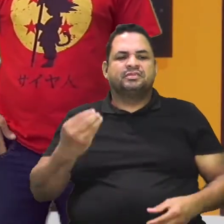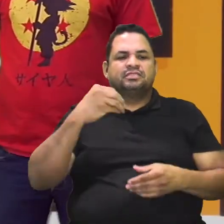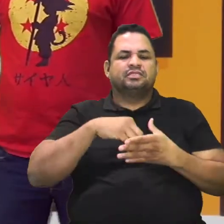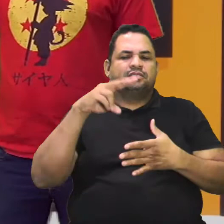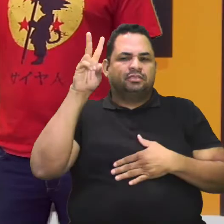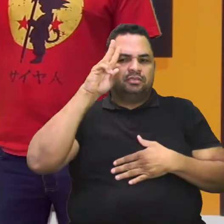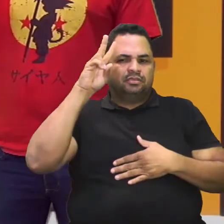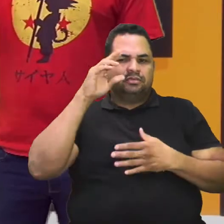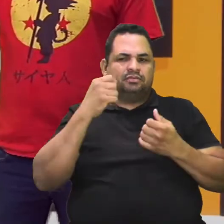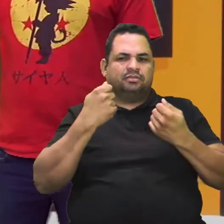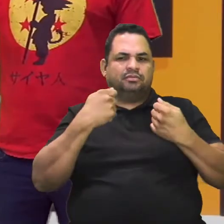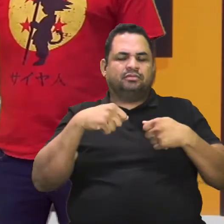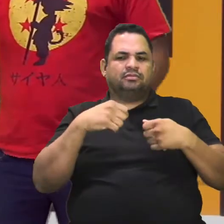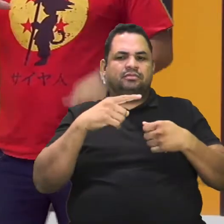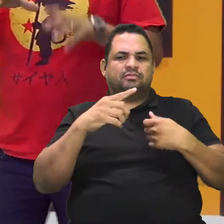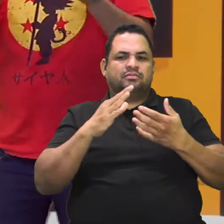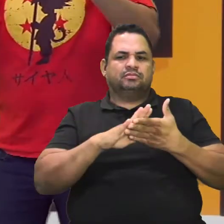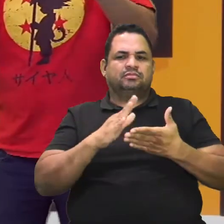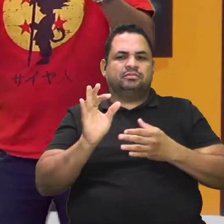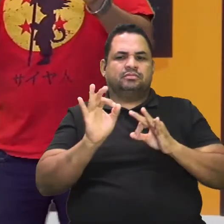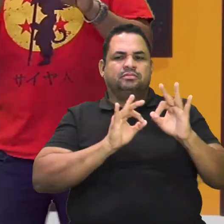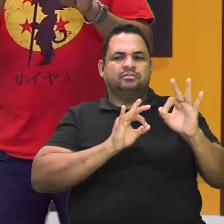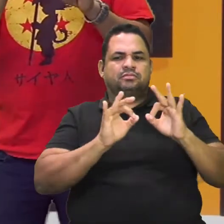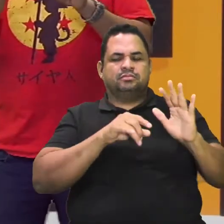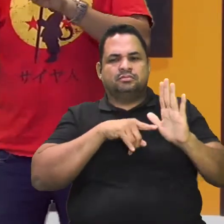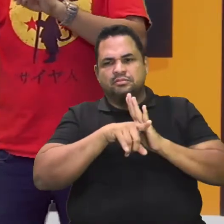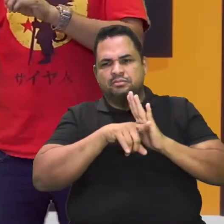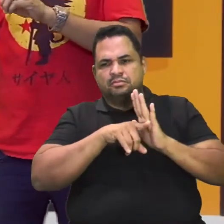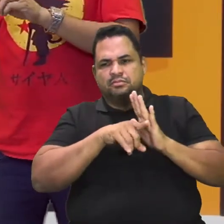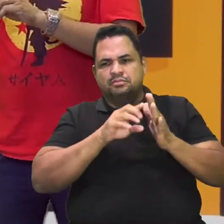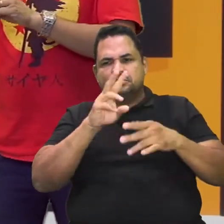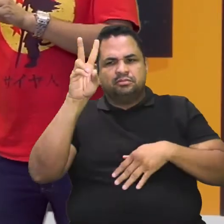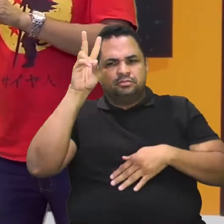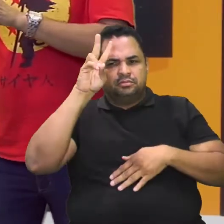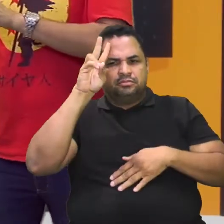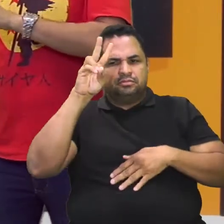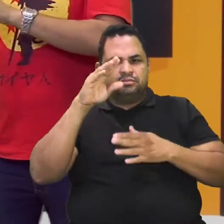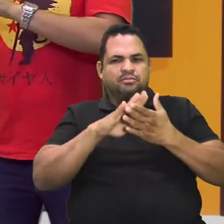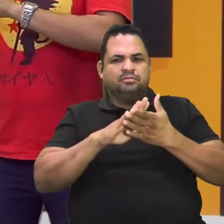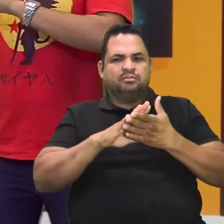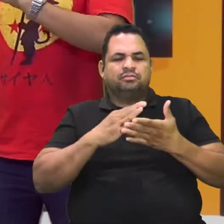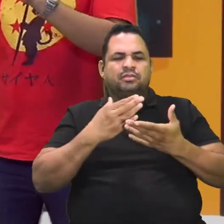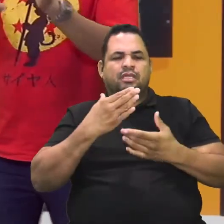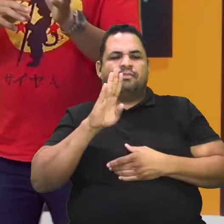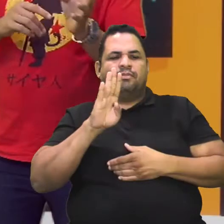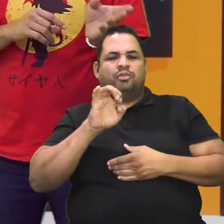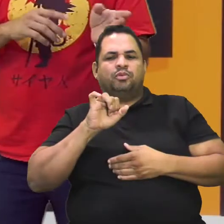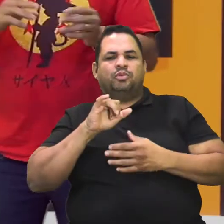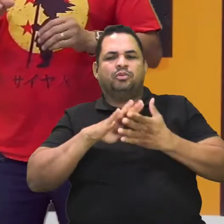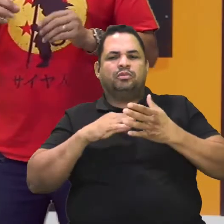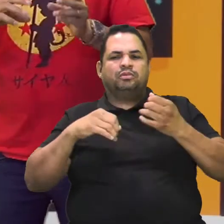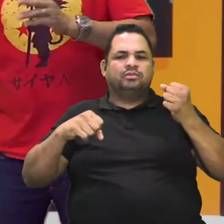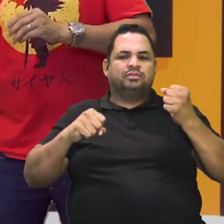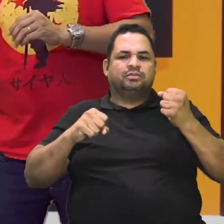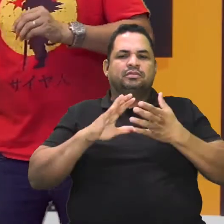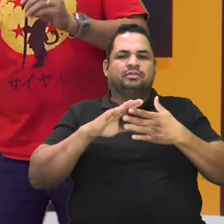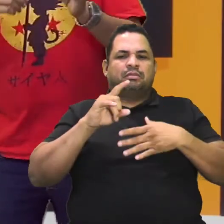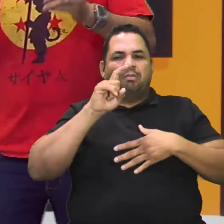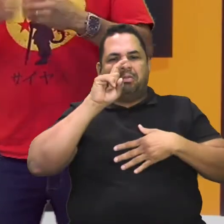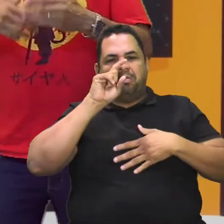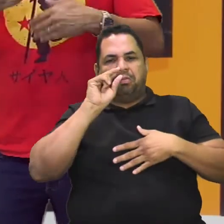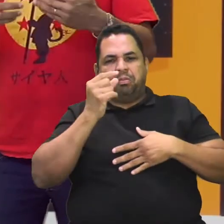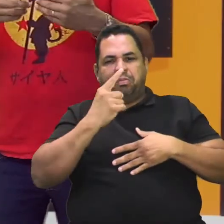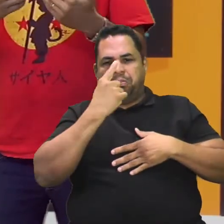história. E aí pode depois na história pegar e analisar esse fato. Na história tem a questão das bruxas, né? Queimando as bruxas, Joana